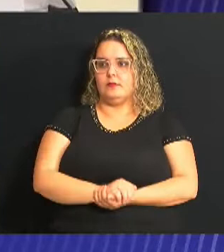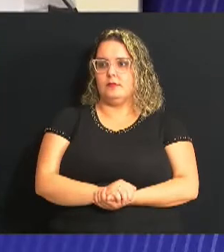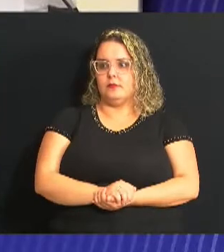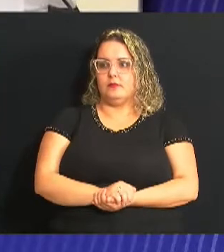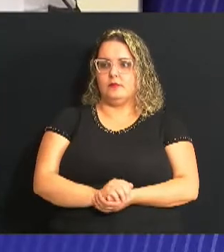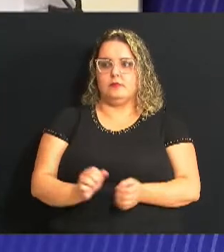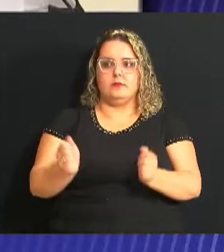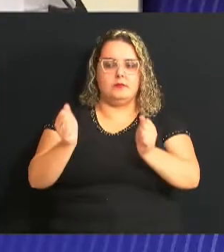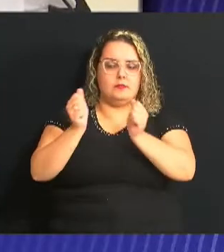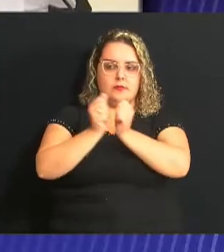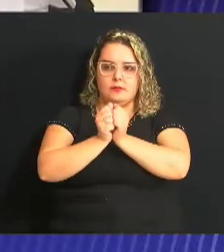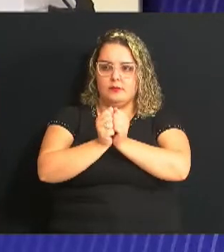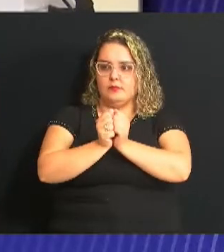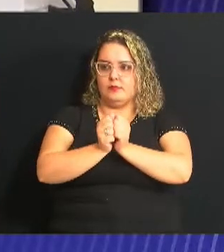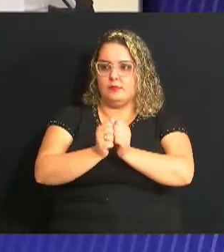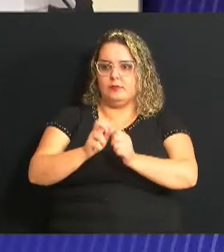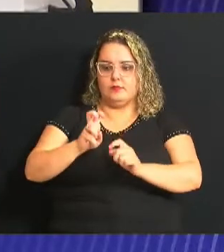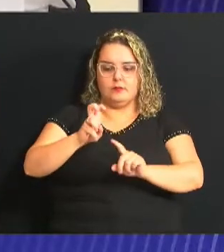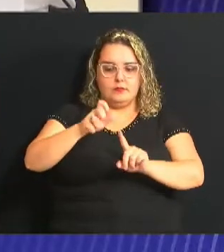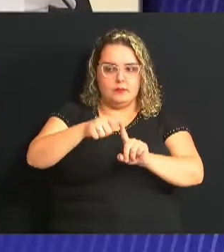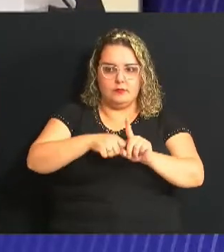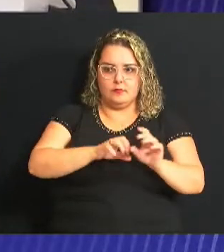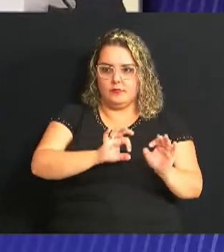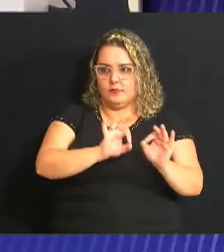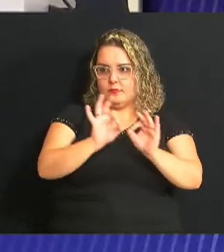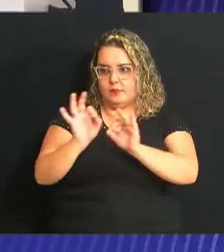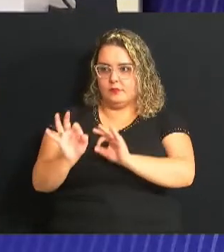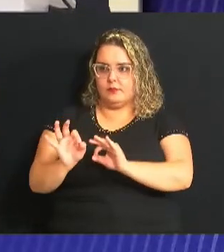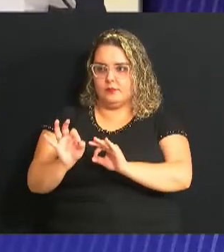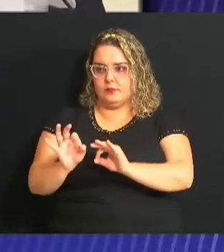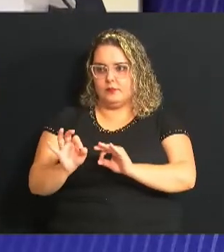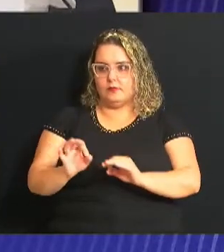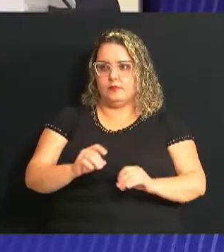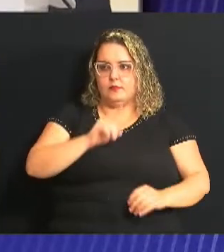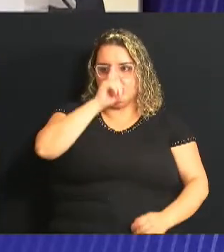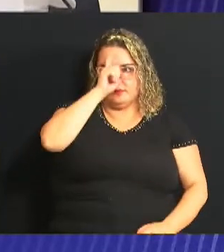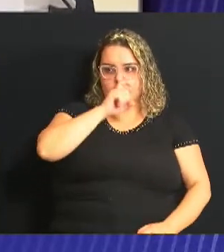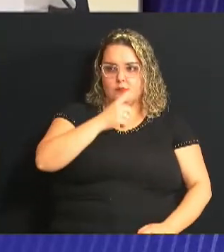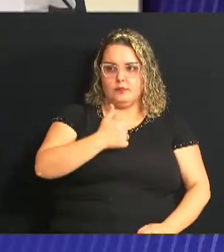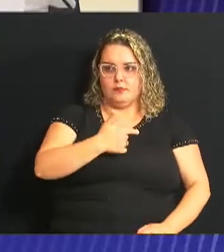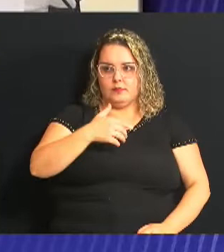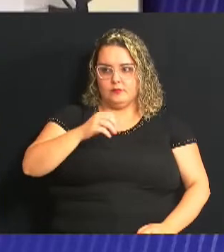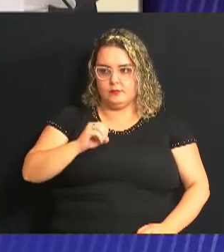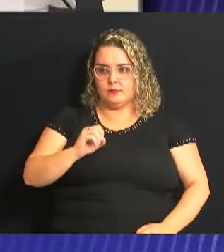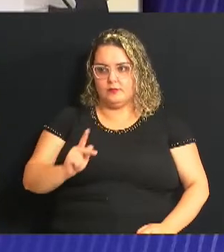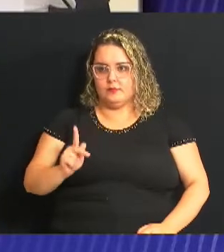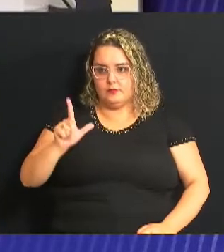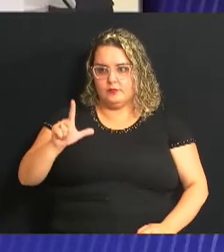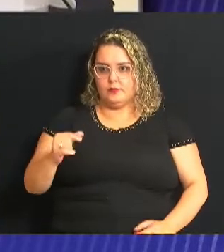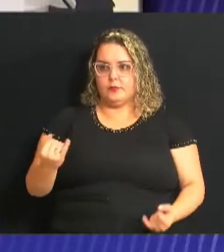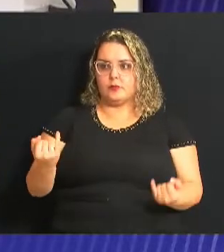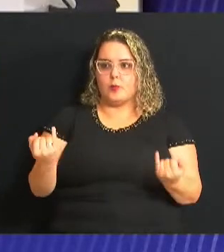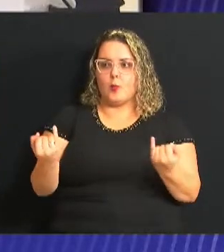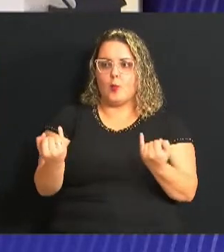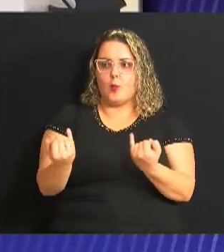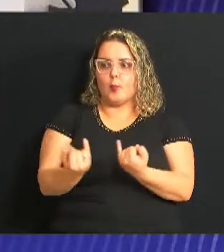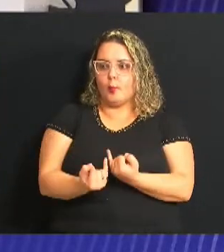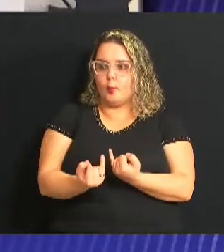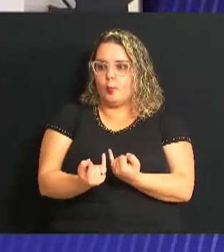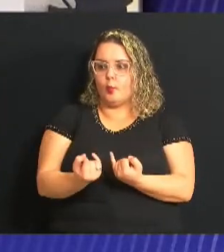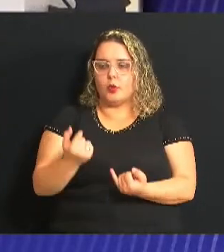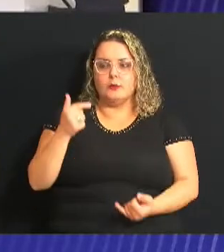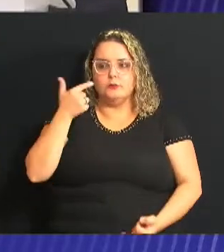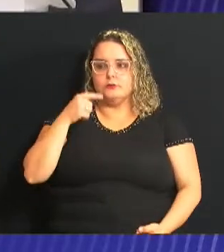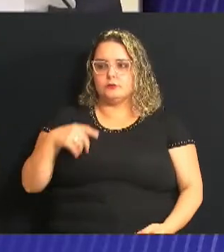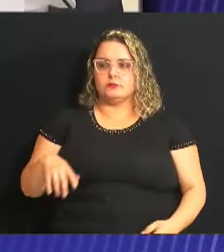comigo basicamente 5 meses, porque eu saí do hospital 20 quilos mais magro, sem ter condições de levantar